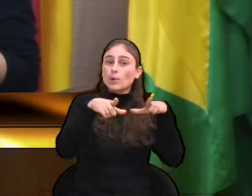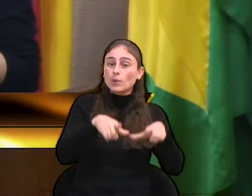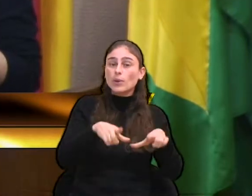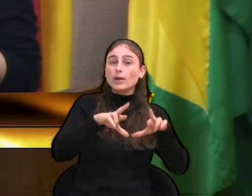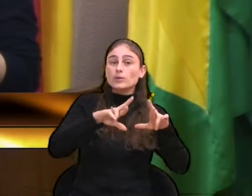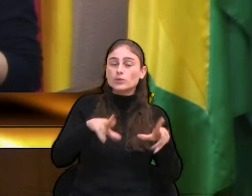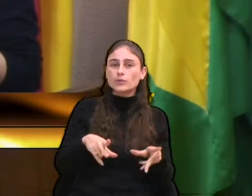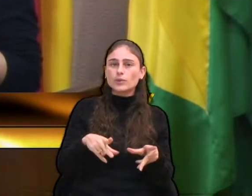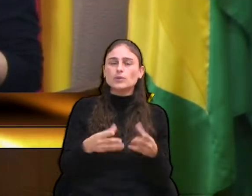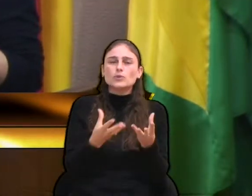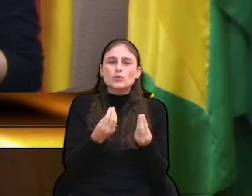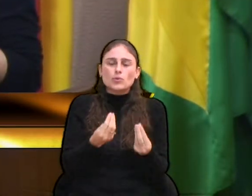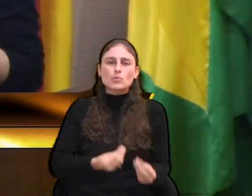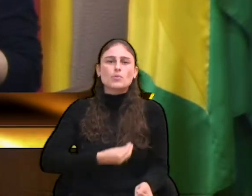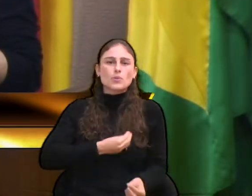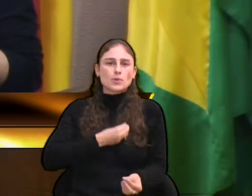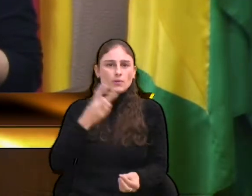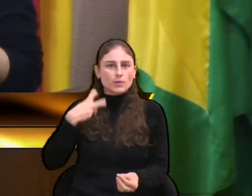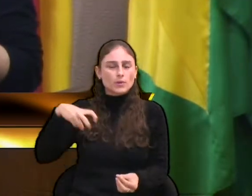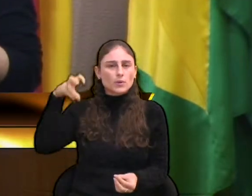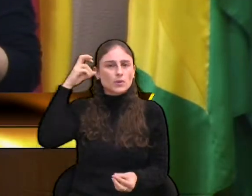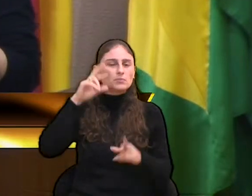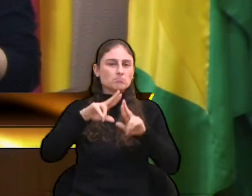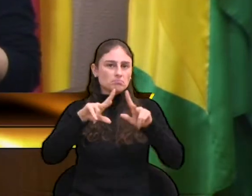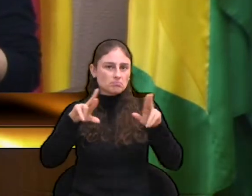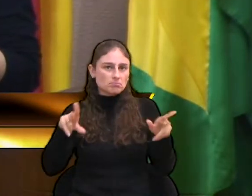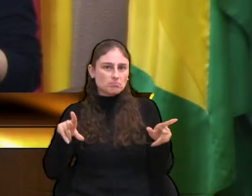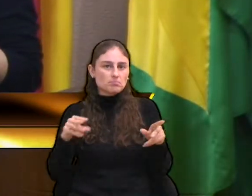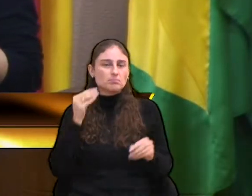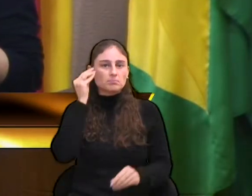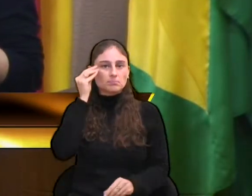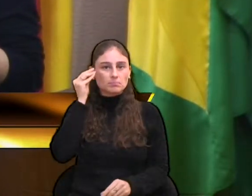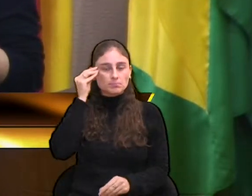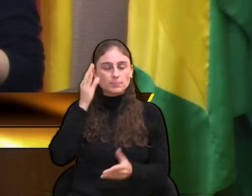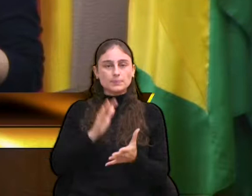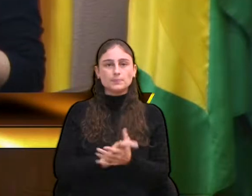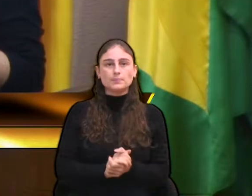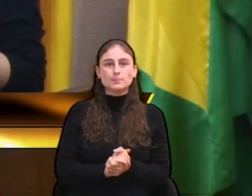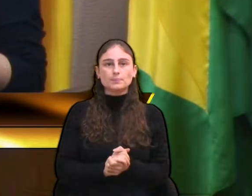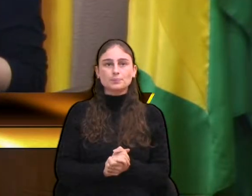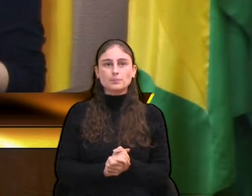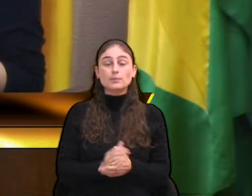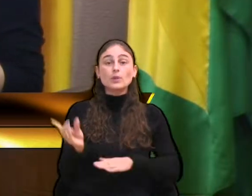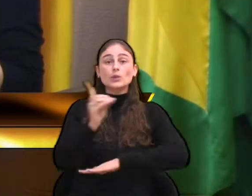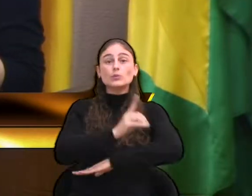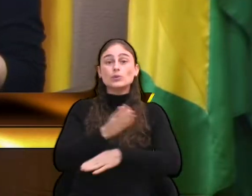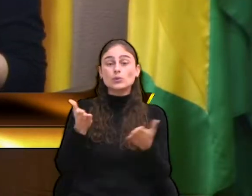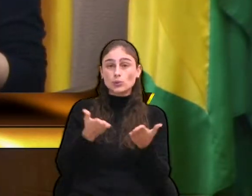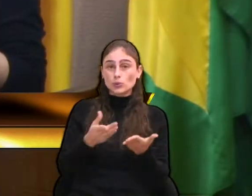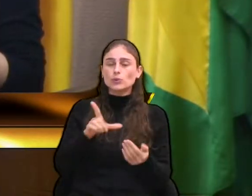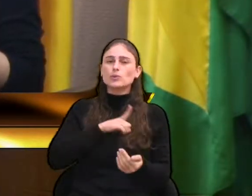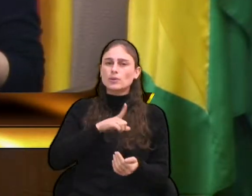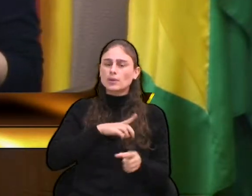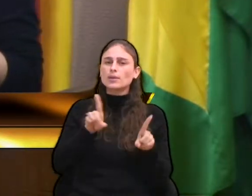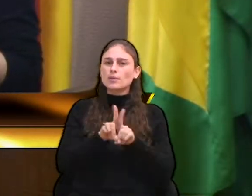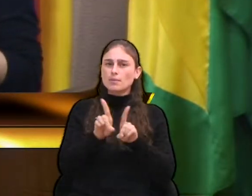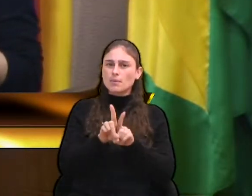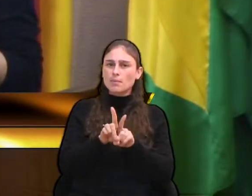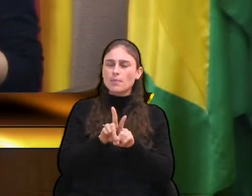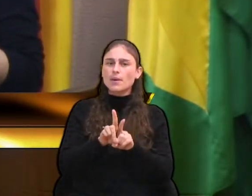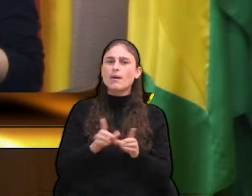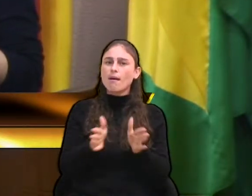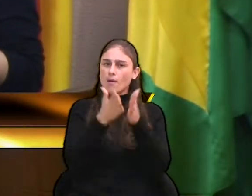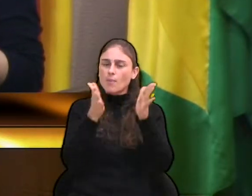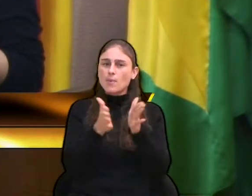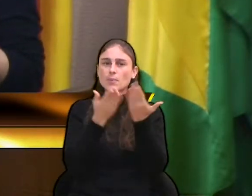de vida, cultura, pluralidade e experiências. Que este dia seja marcado, sim, pela comemoração da